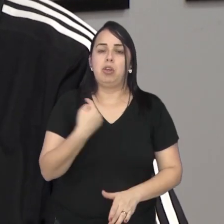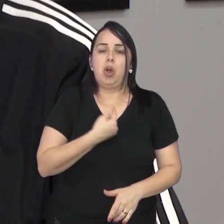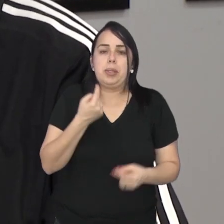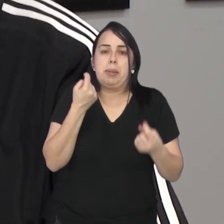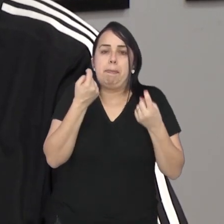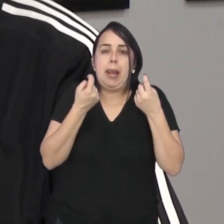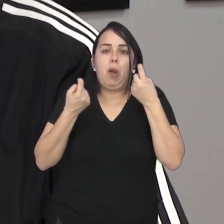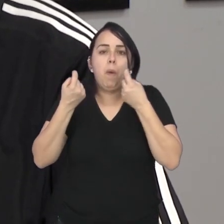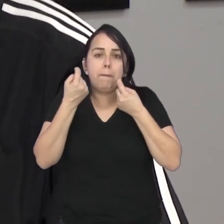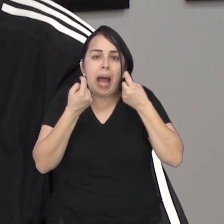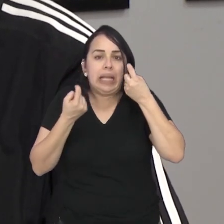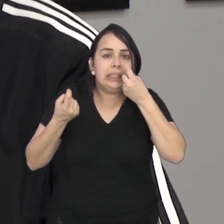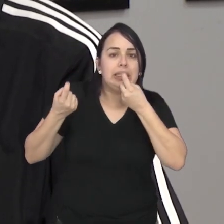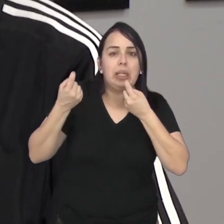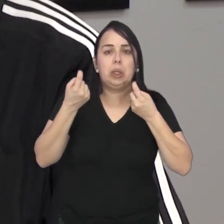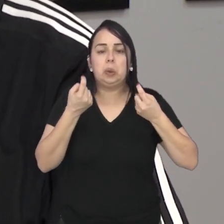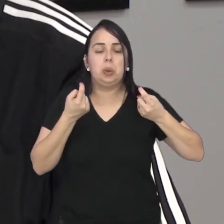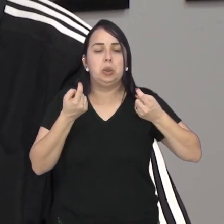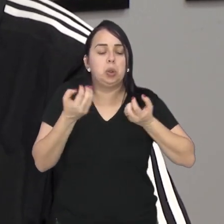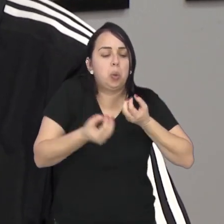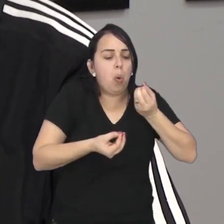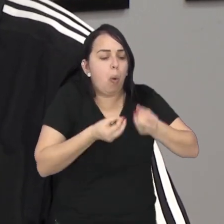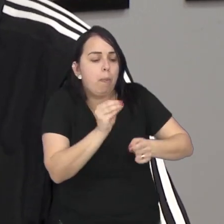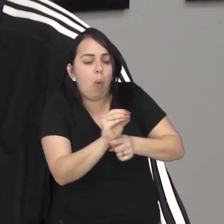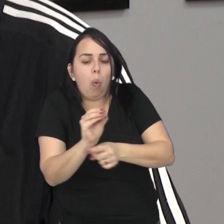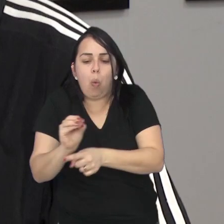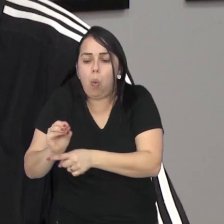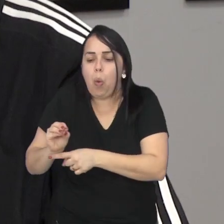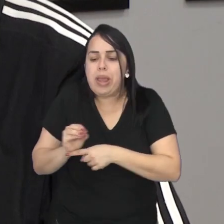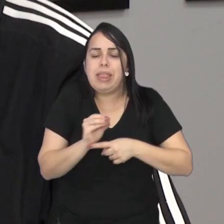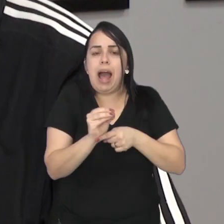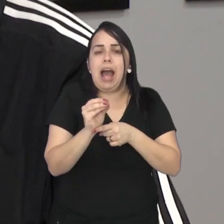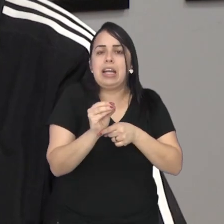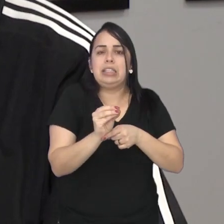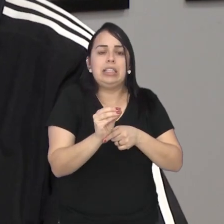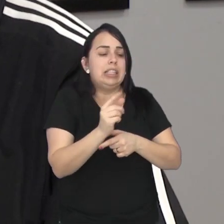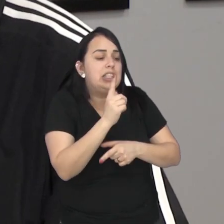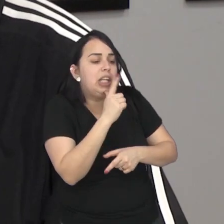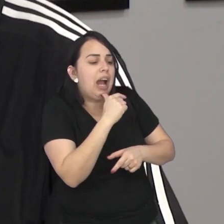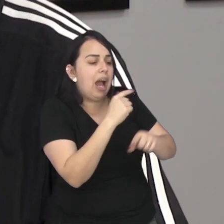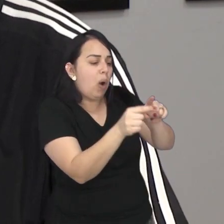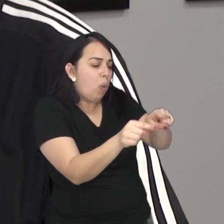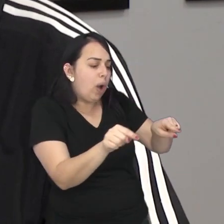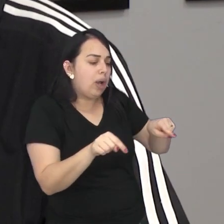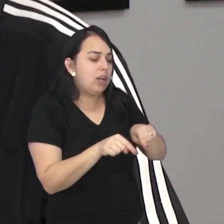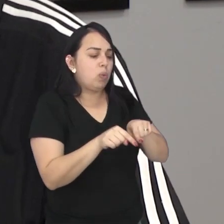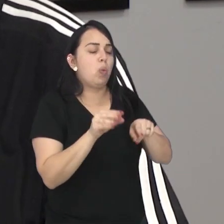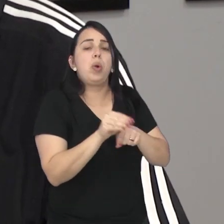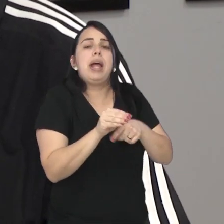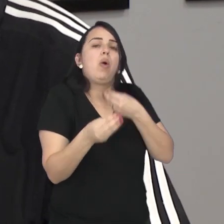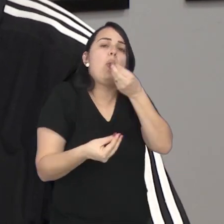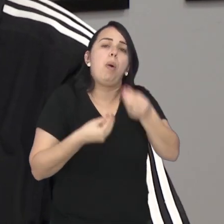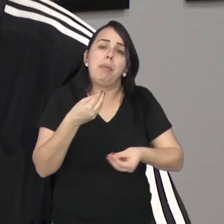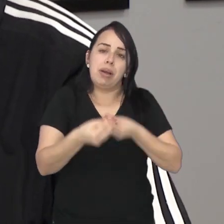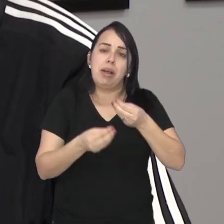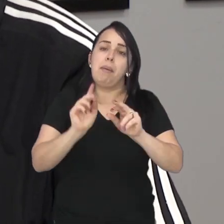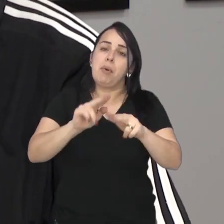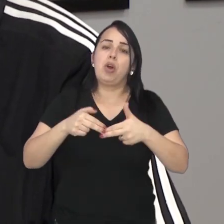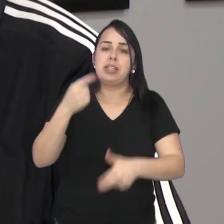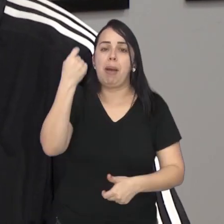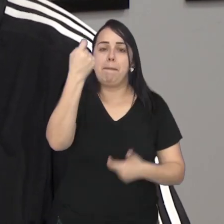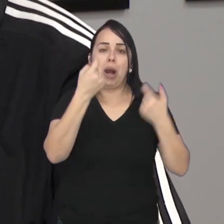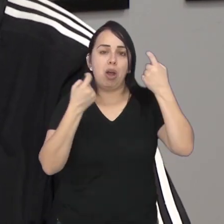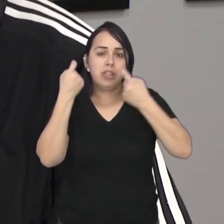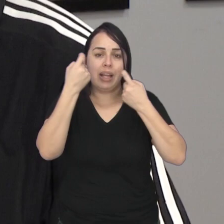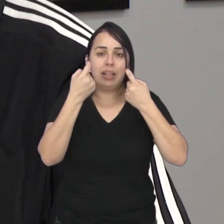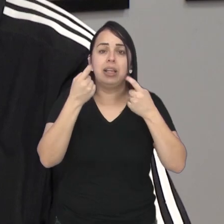preocupação do gerenciamento das águas, gerenciamento dos recursos hídricos, uma das maiores